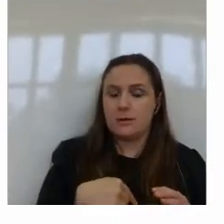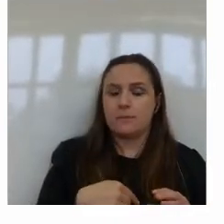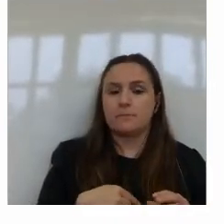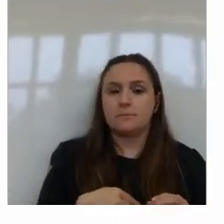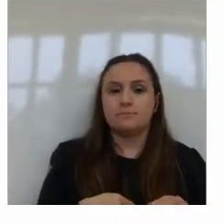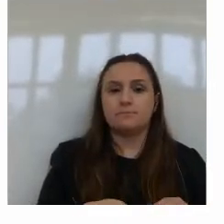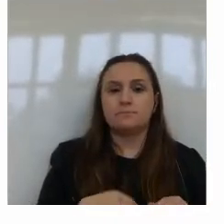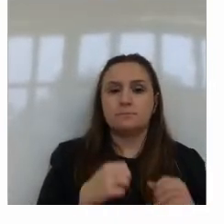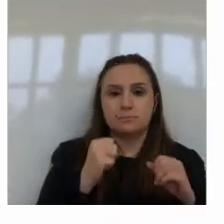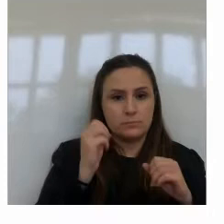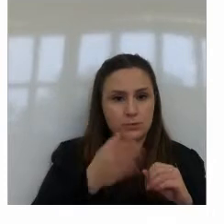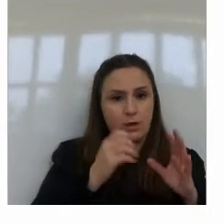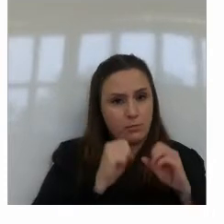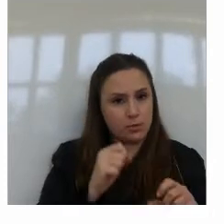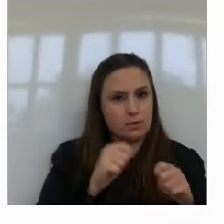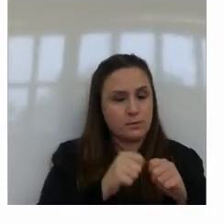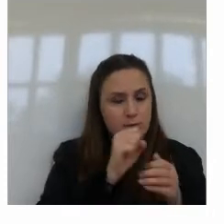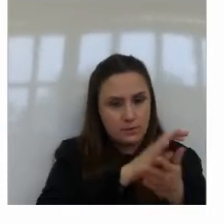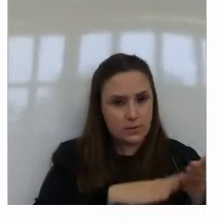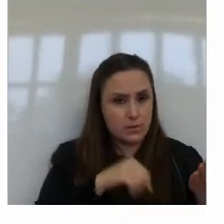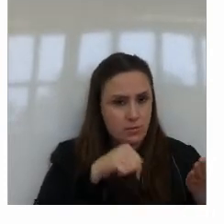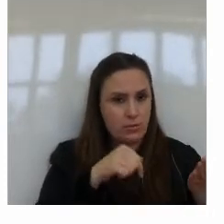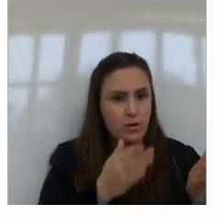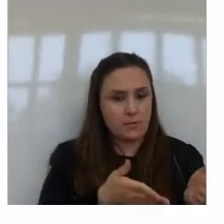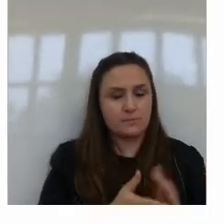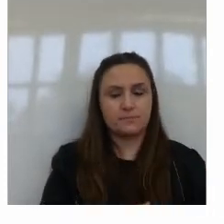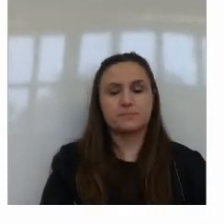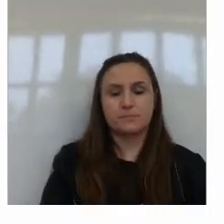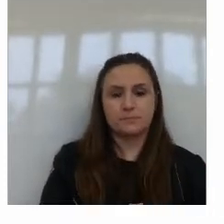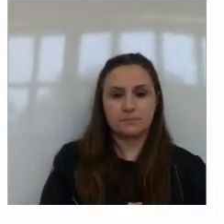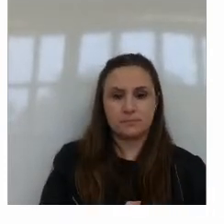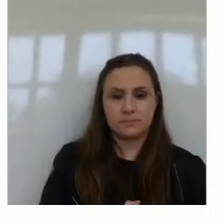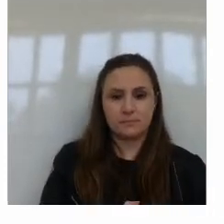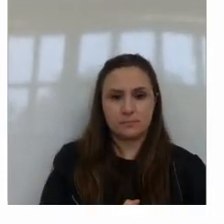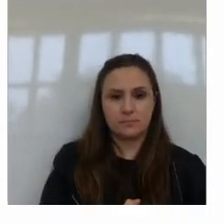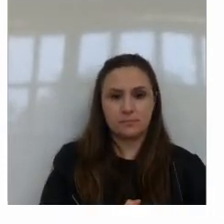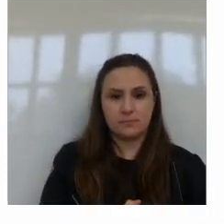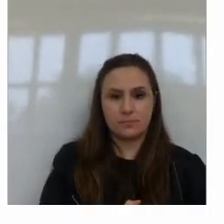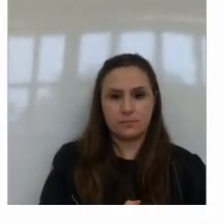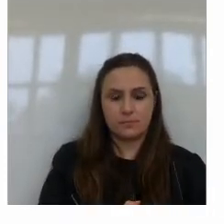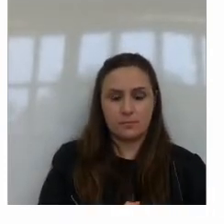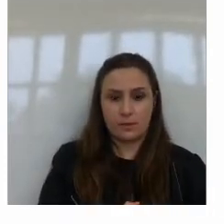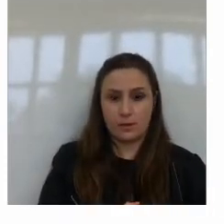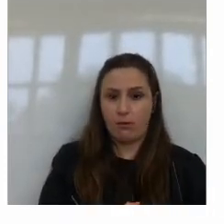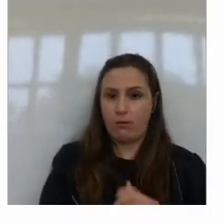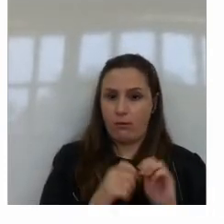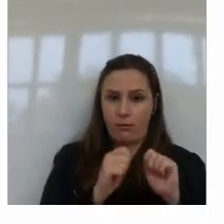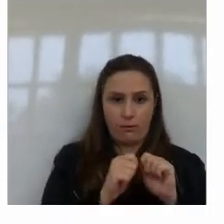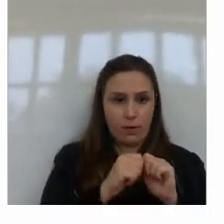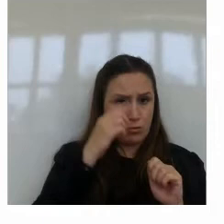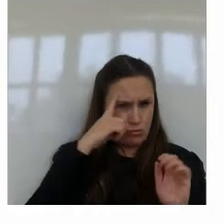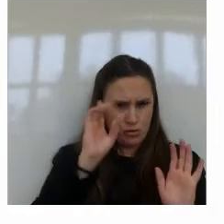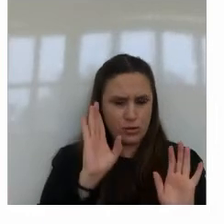mensagem assim que ele entrar no Moodle, dizendo que já pode fazer a avaliação daquela tarefa.